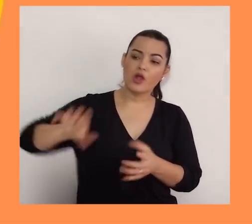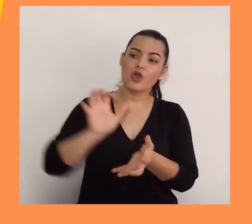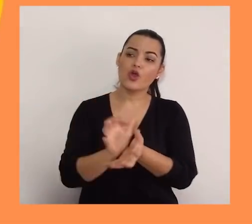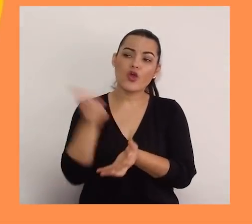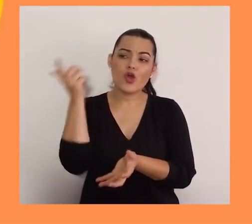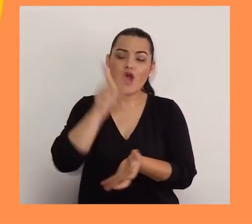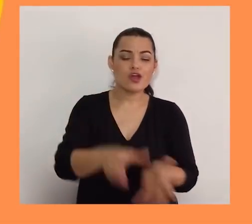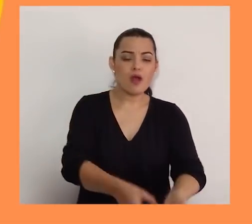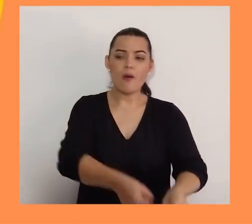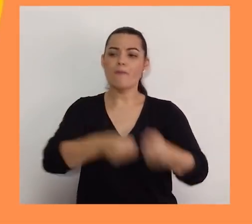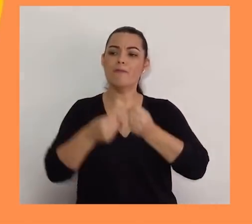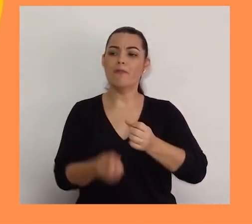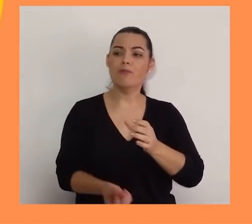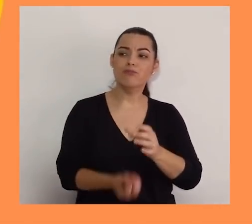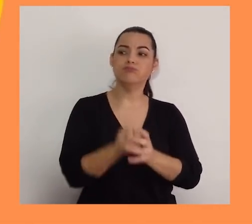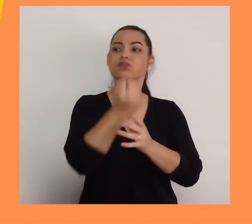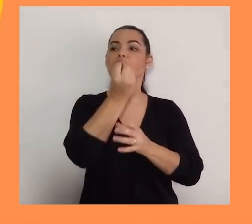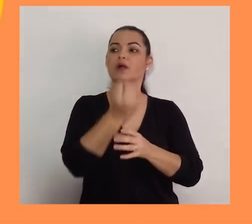minhoca